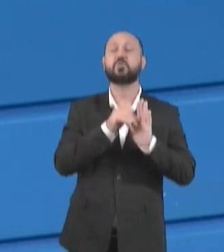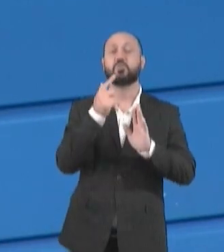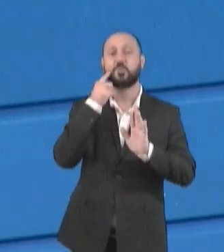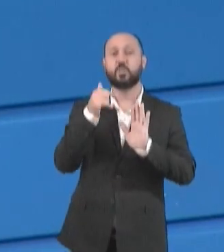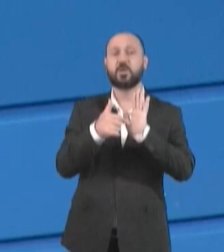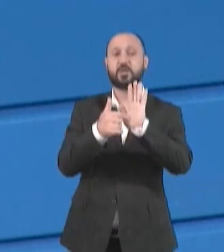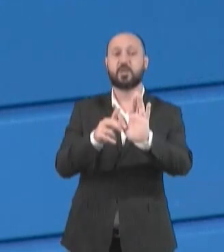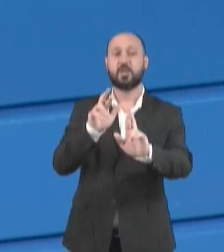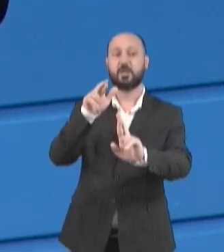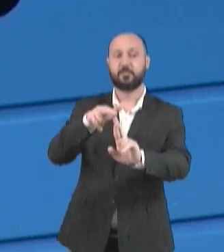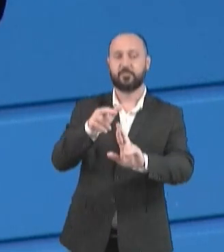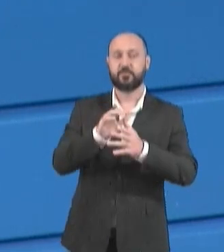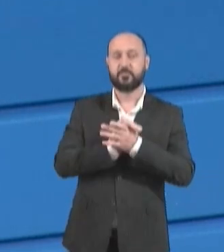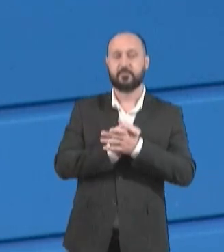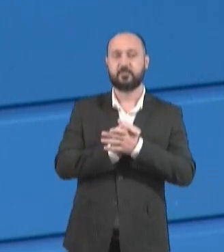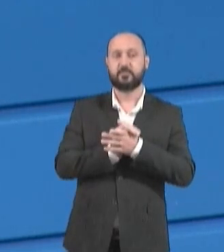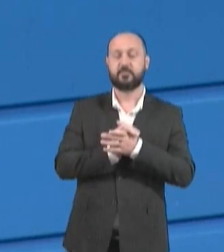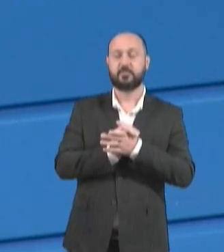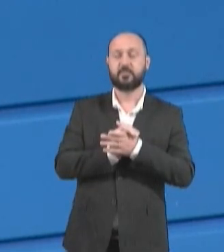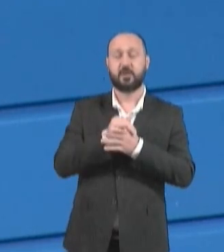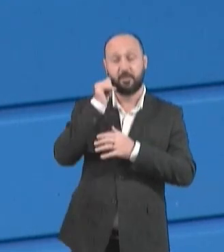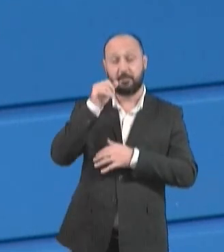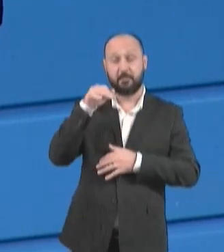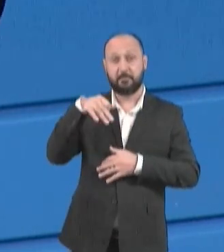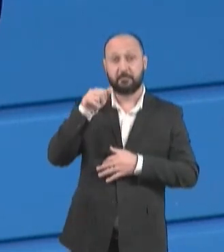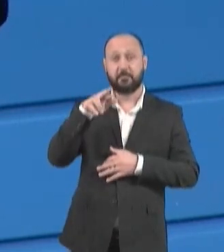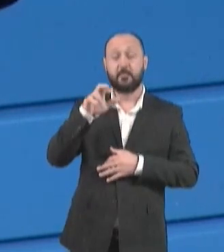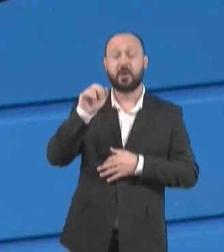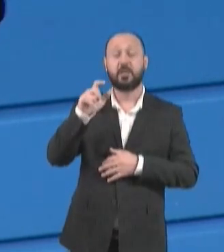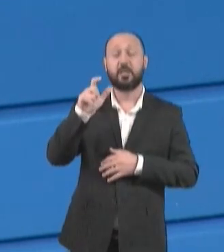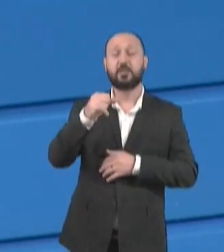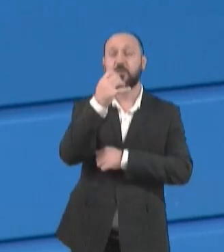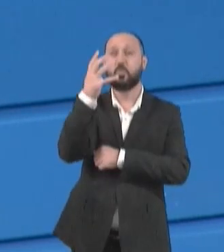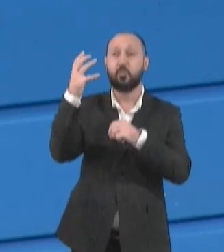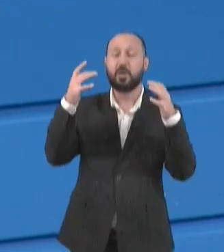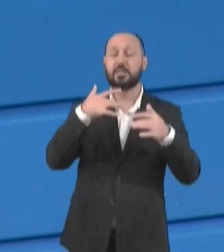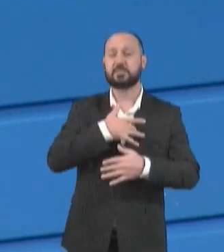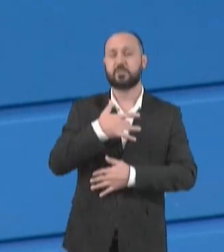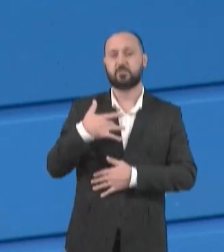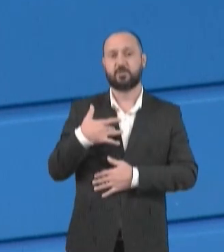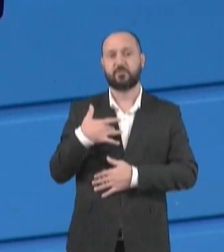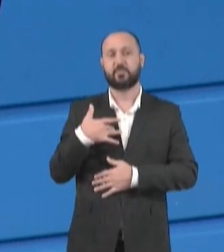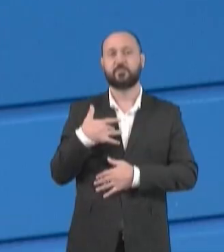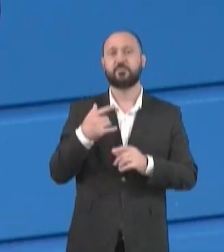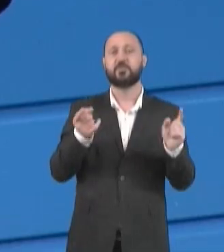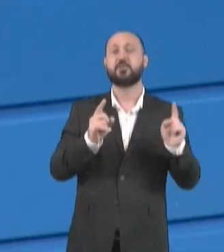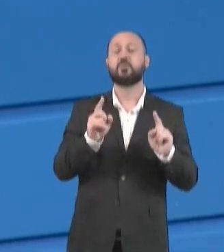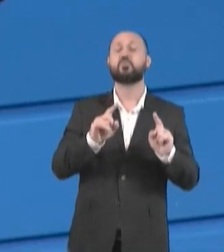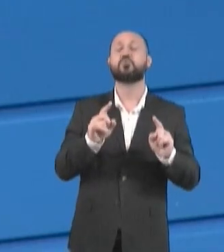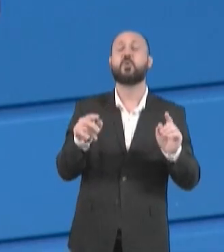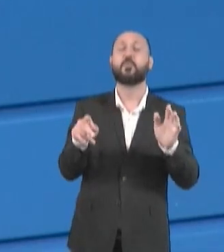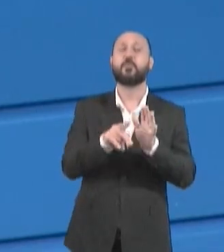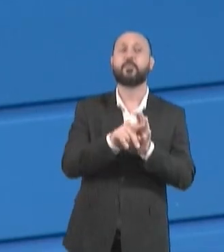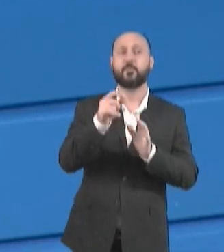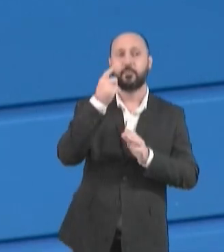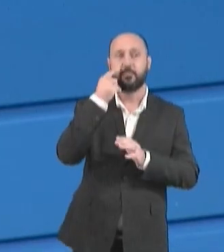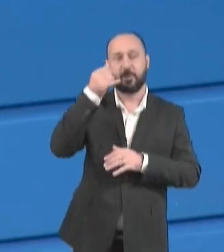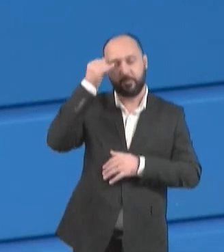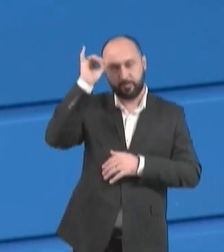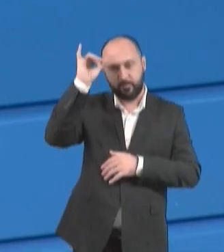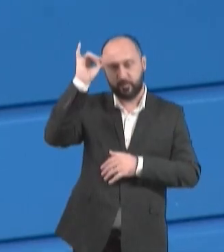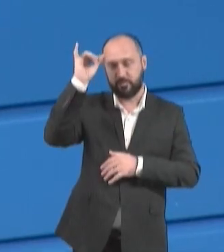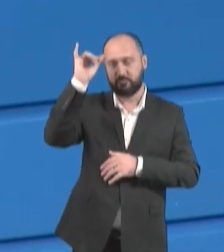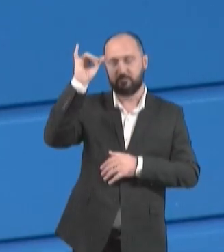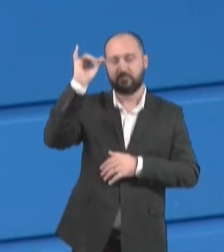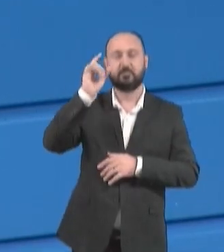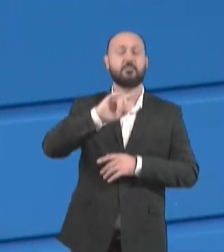ela representa. Marina Silva, ela quer um ambiente saudável, não apenas para boi e